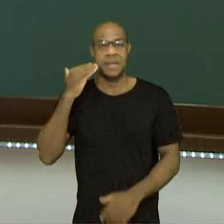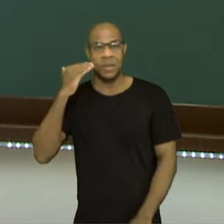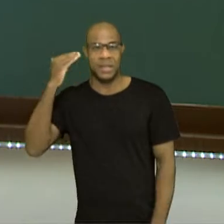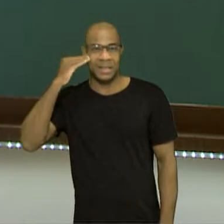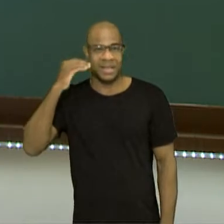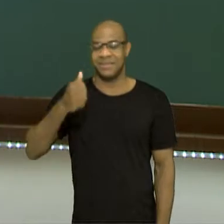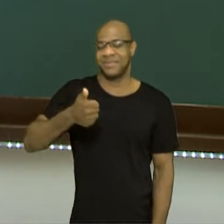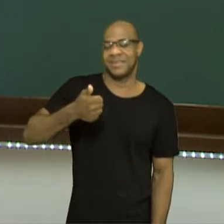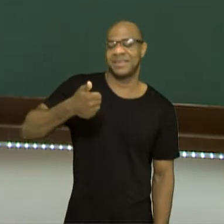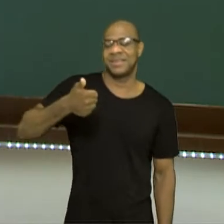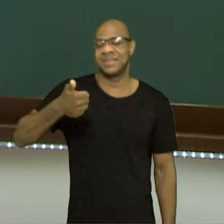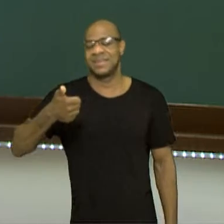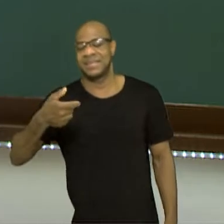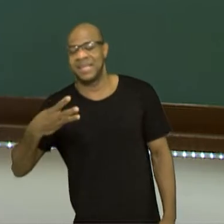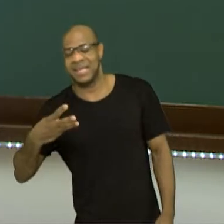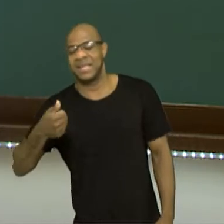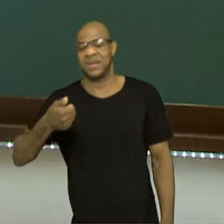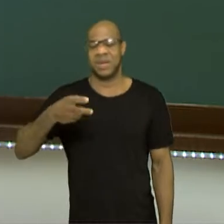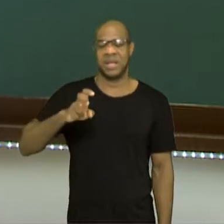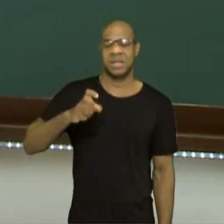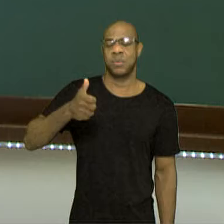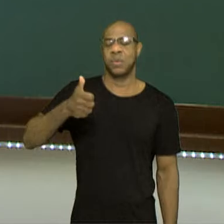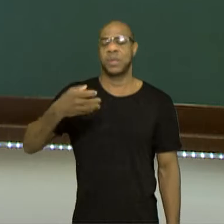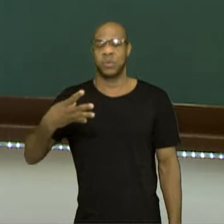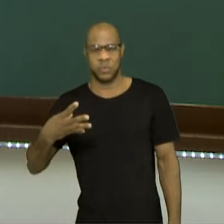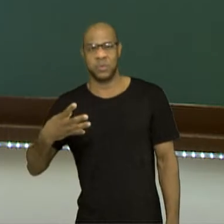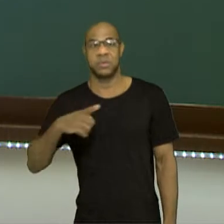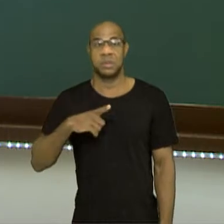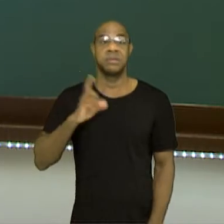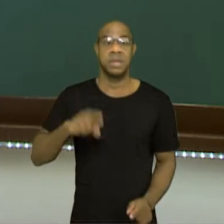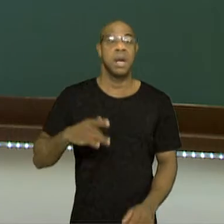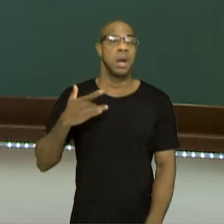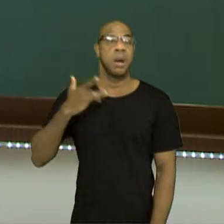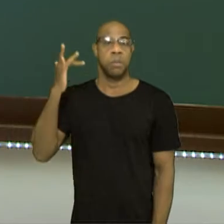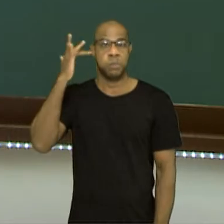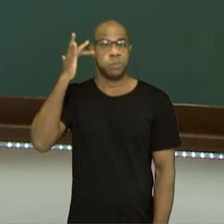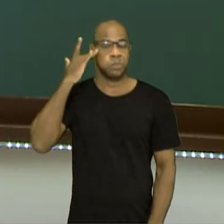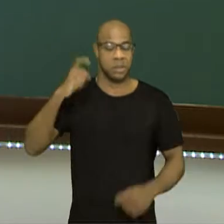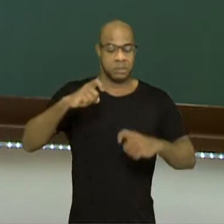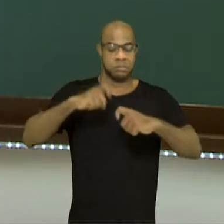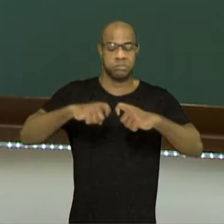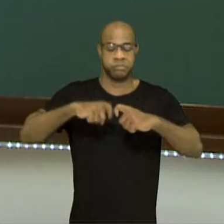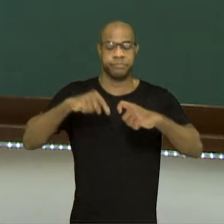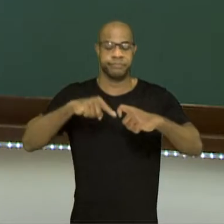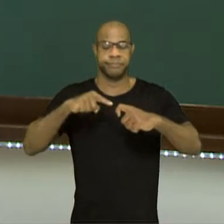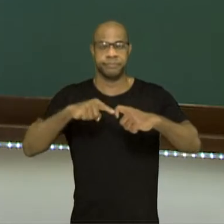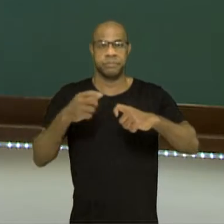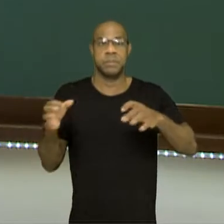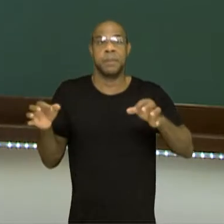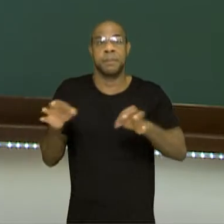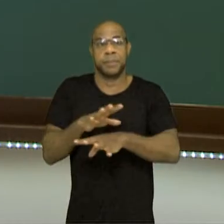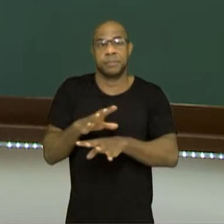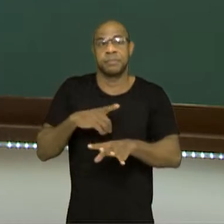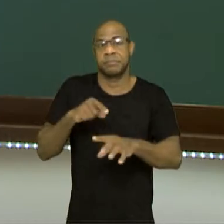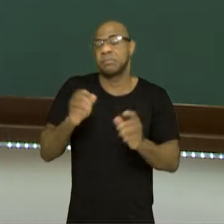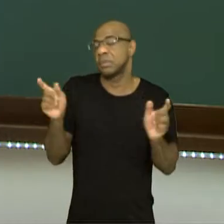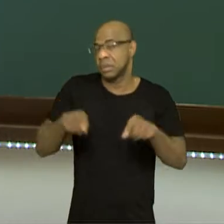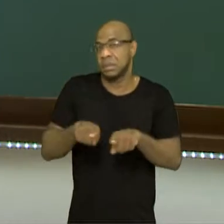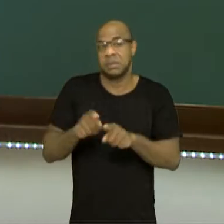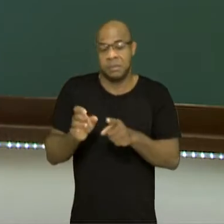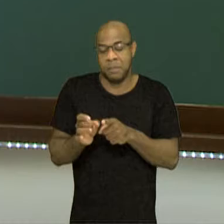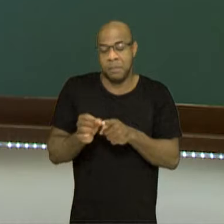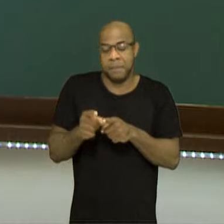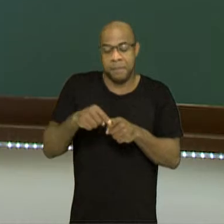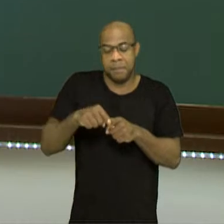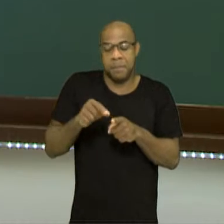adolescência, significa que atingiu a maturidade sexual e aí, então, ele passa realmente a